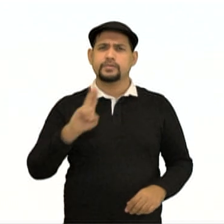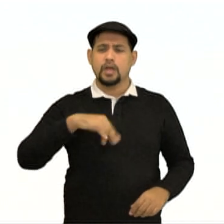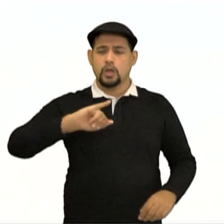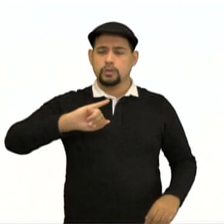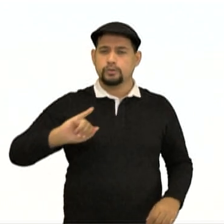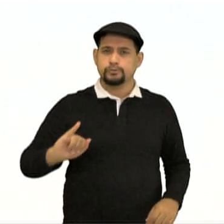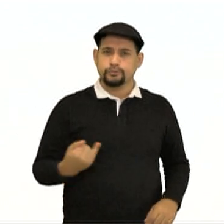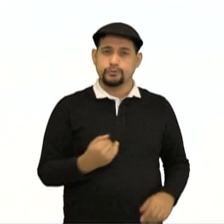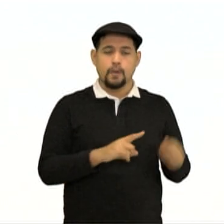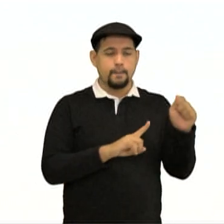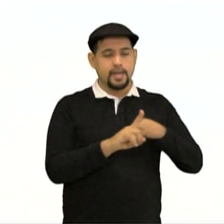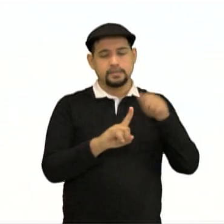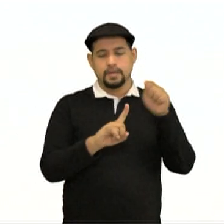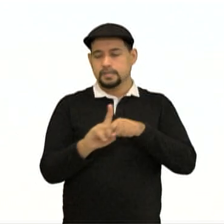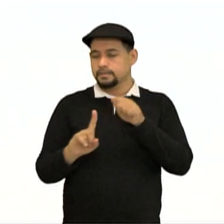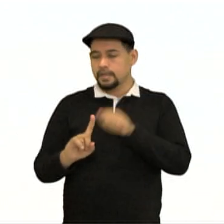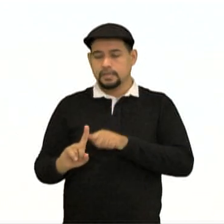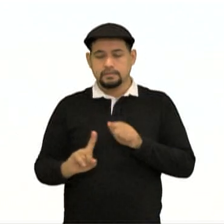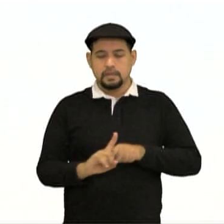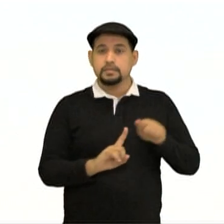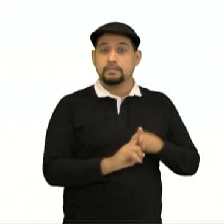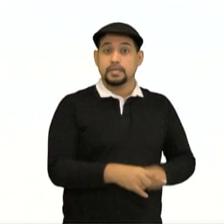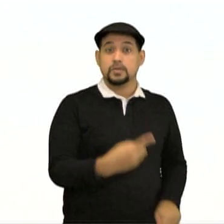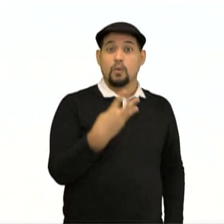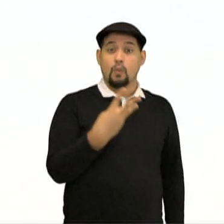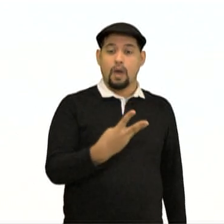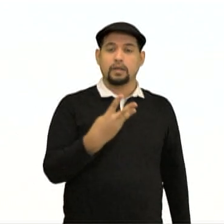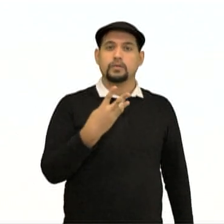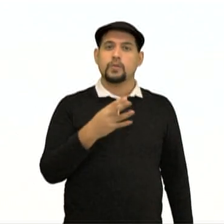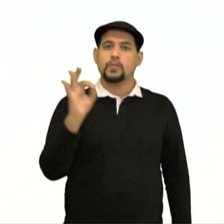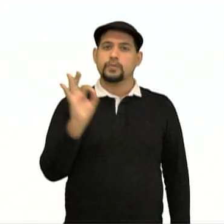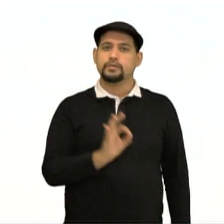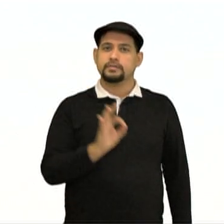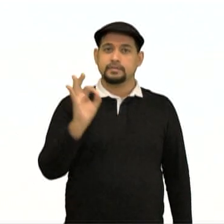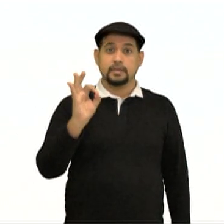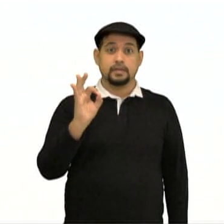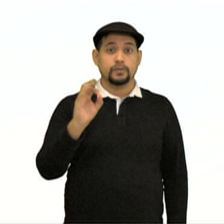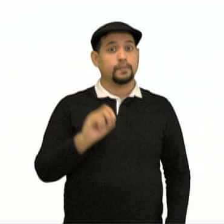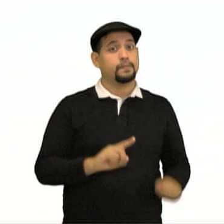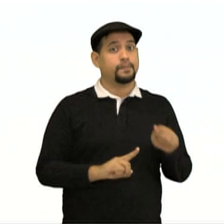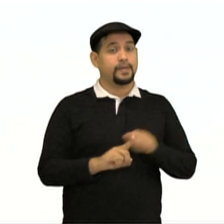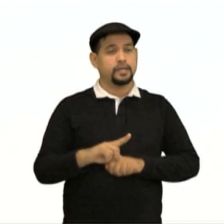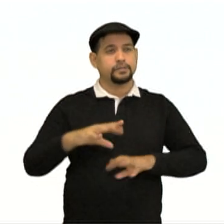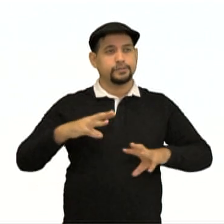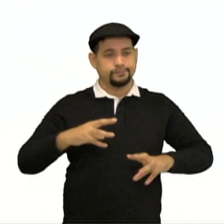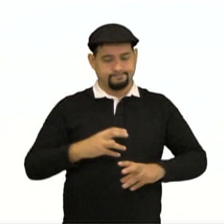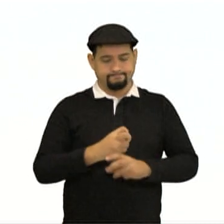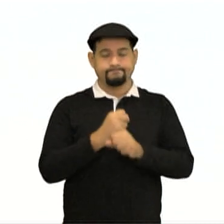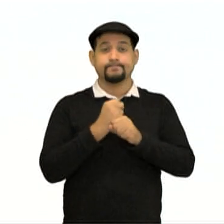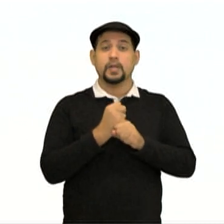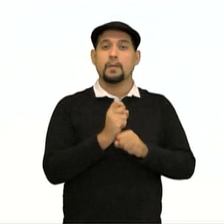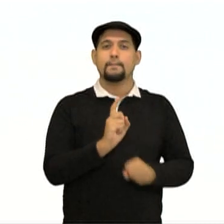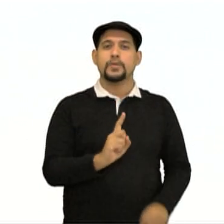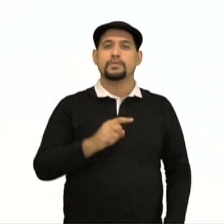juros mensais de 4% ao mês, gerando um montante de